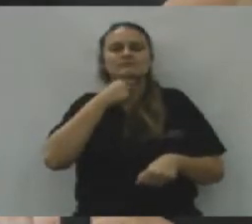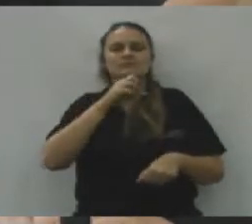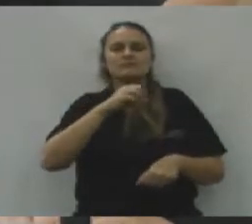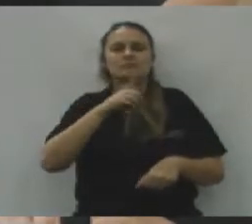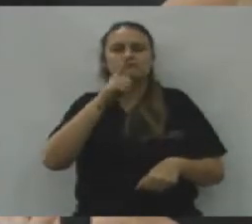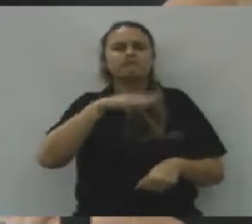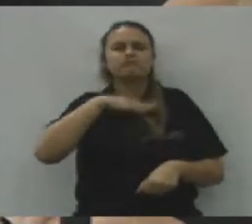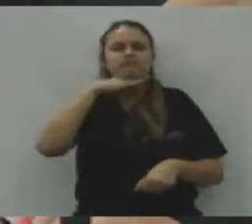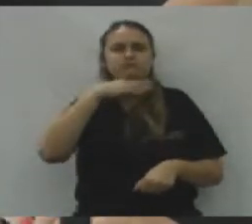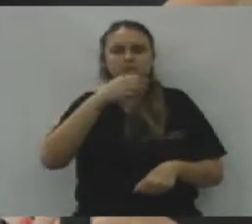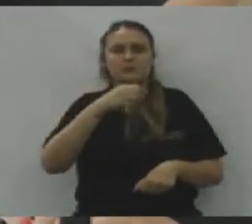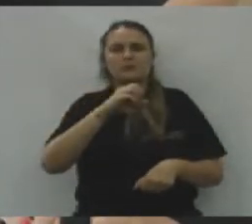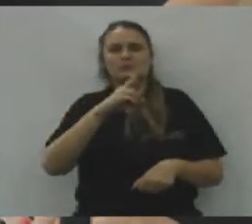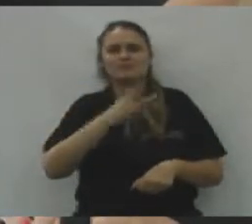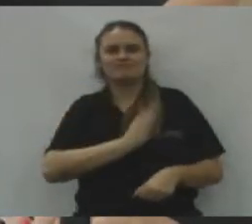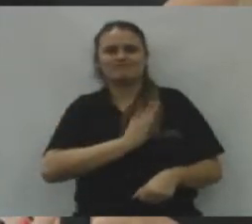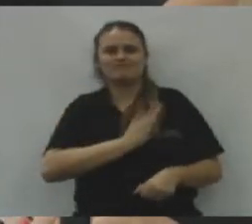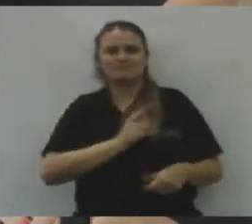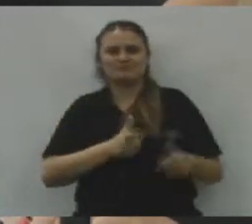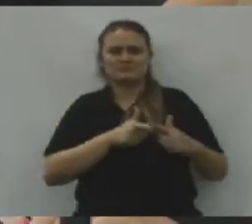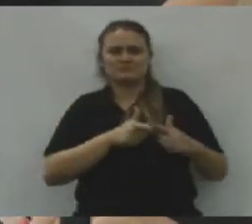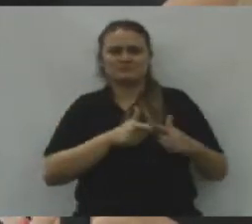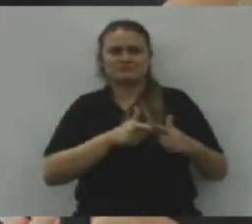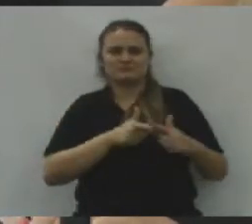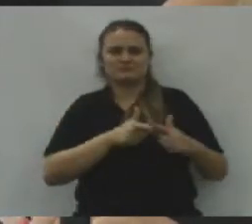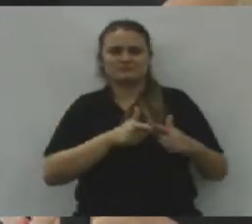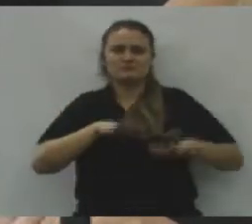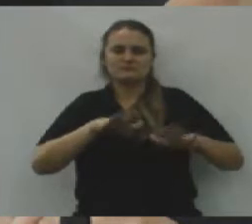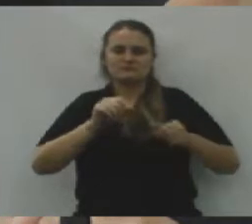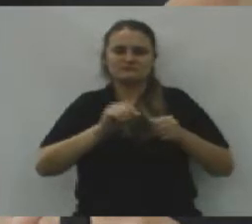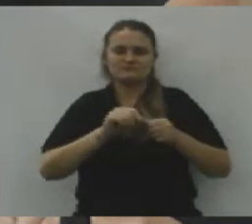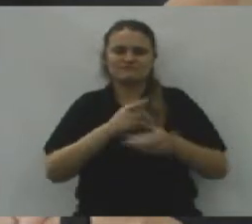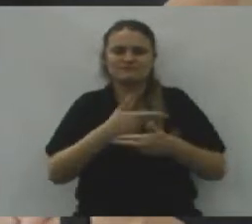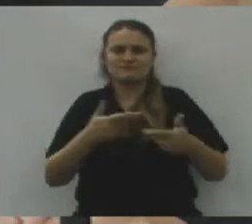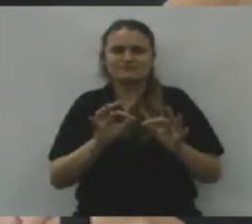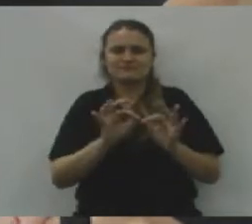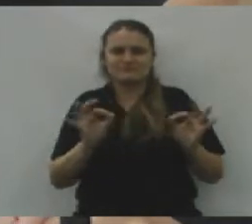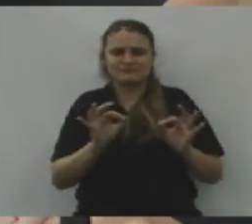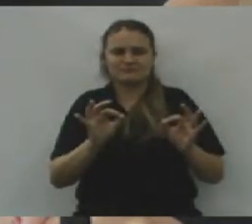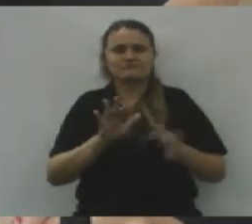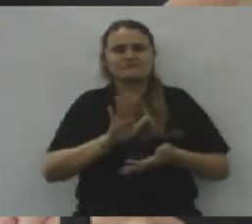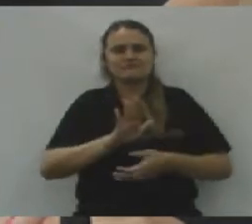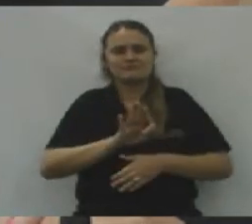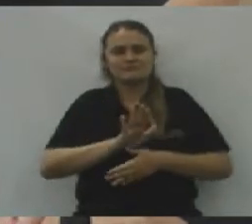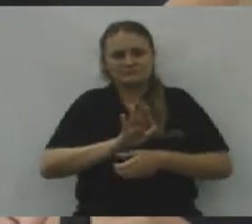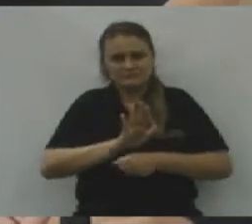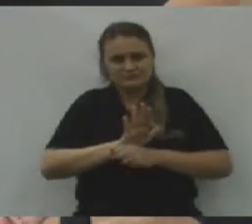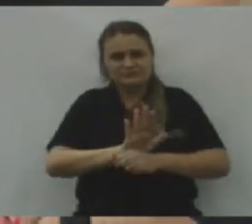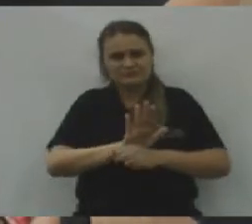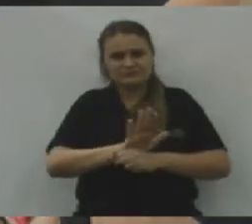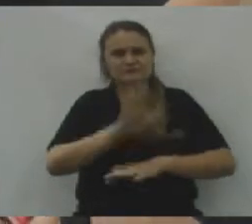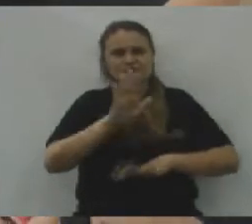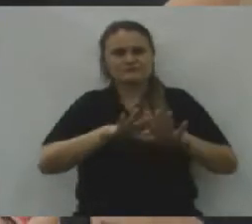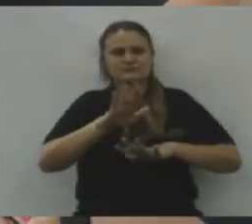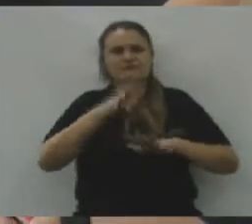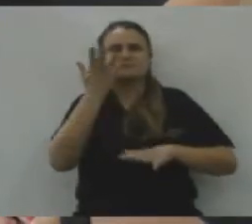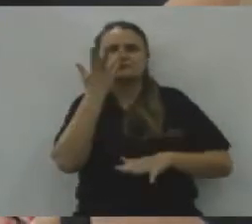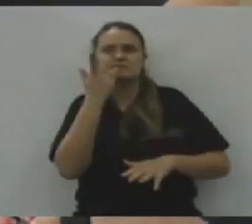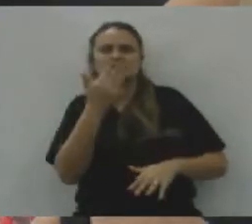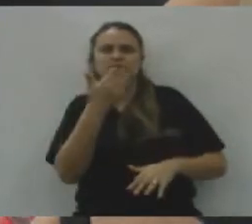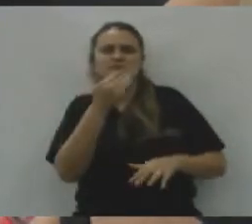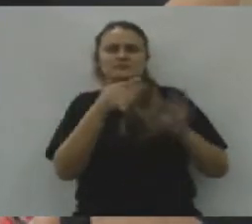cardíaca, que às vezes um exercício simples salva uma vida. Né? Um engasgamento, como a gente já viu, às vezes com um pedaço de carne,